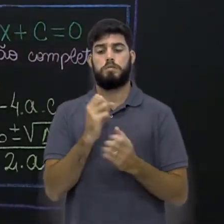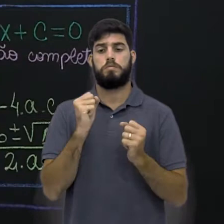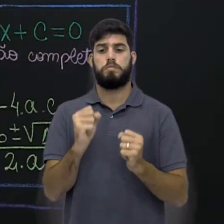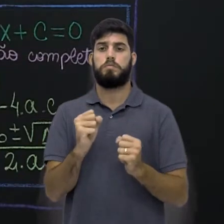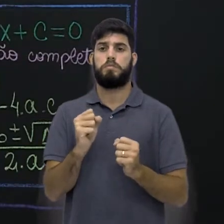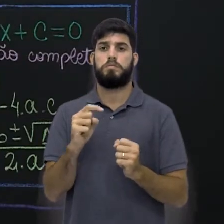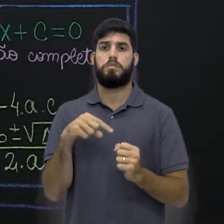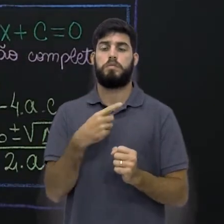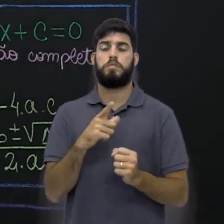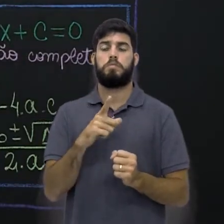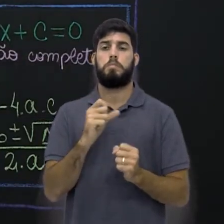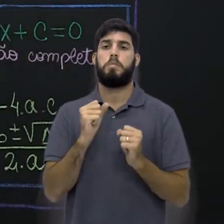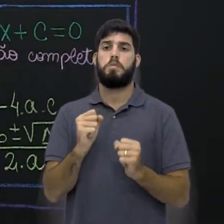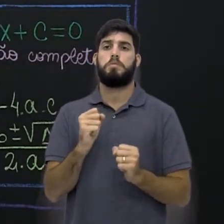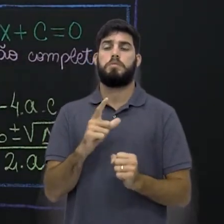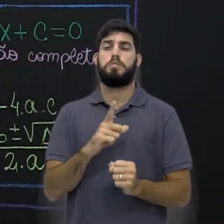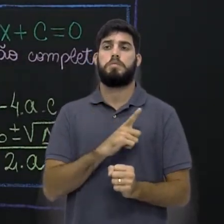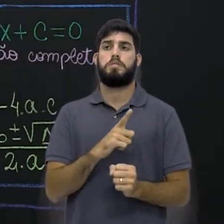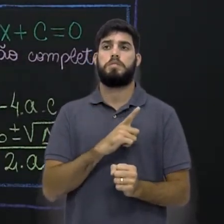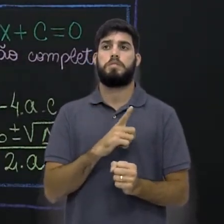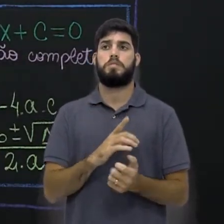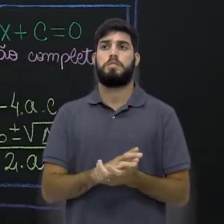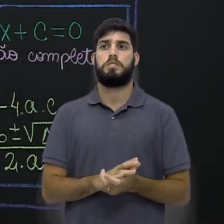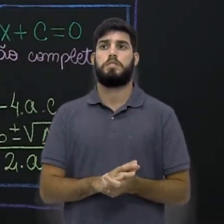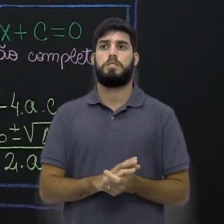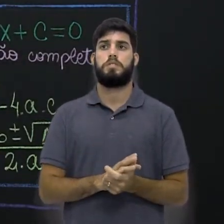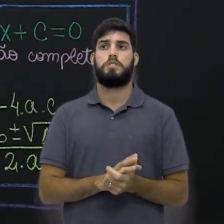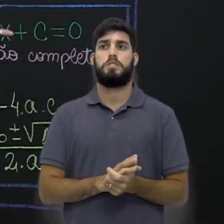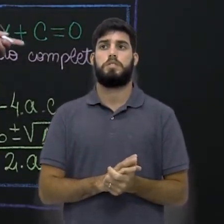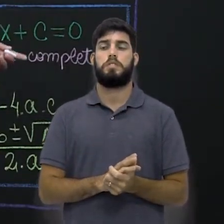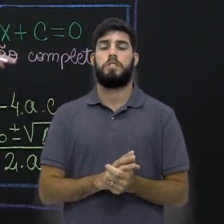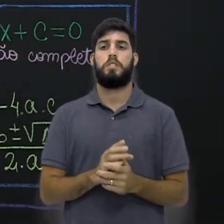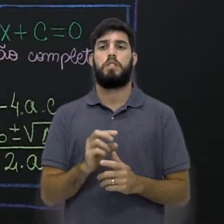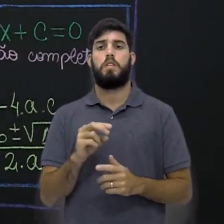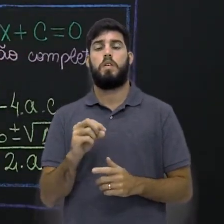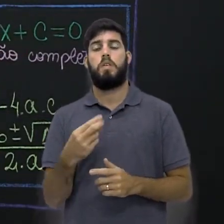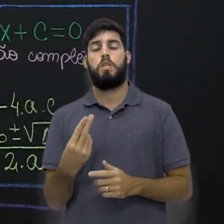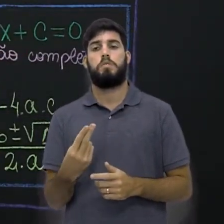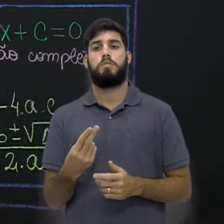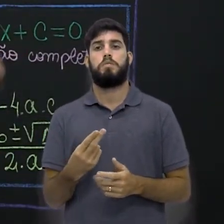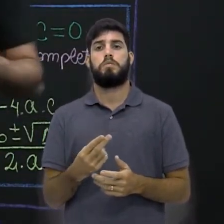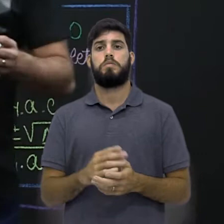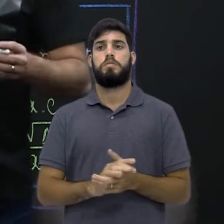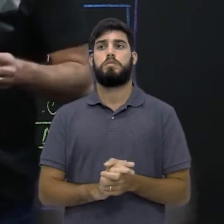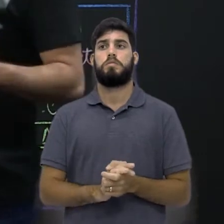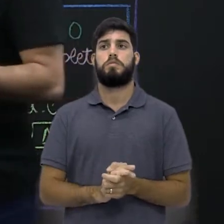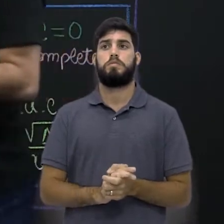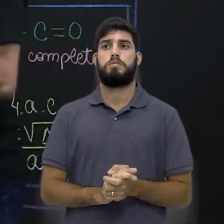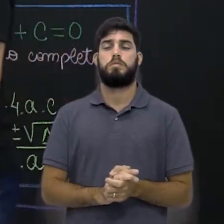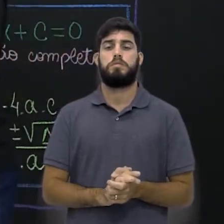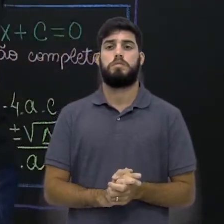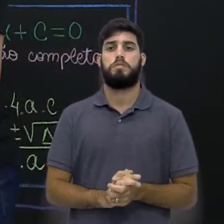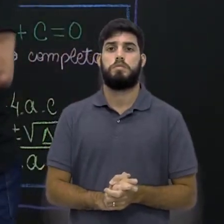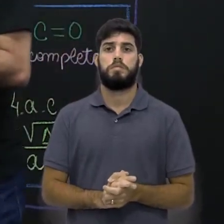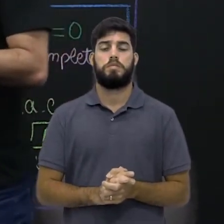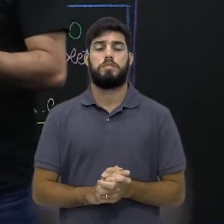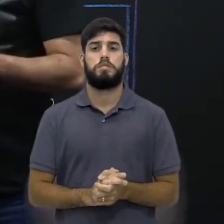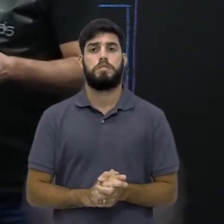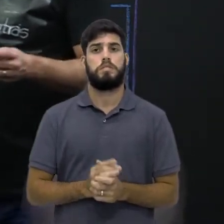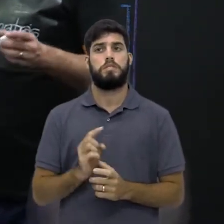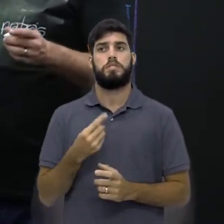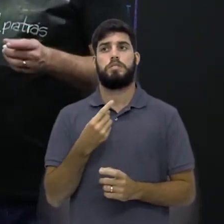nós podemos ter equações incompletas ou até mesmo uma equação completa. Vamos tratar